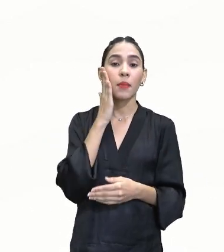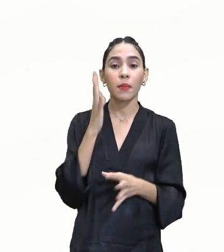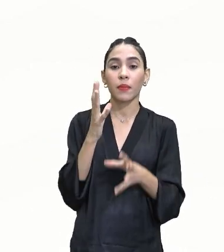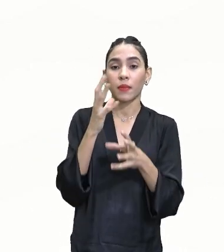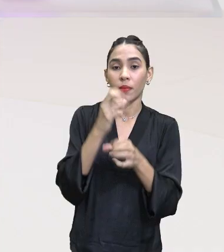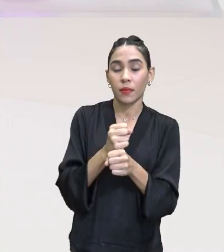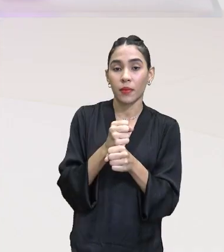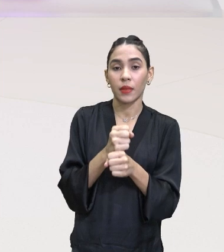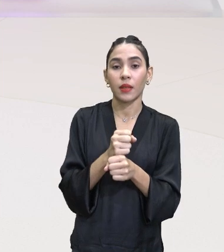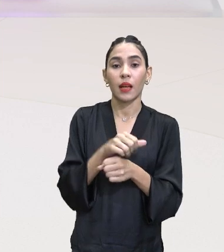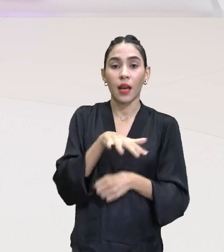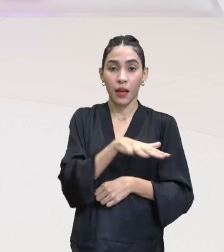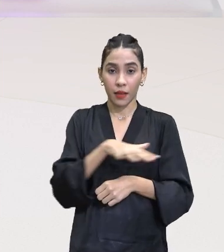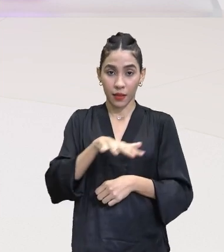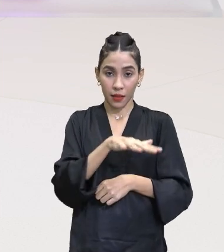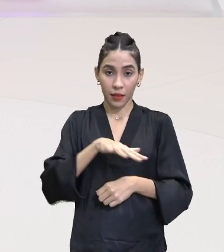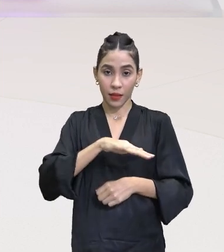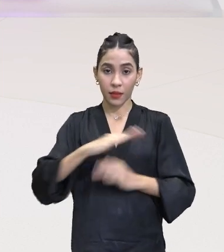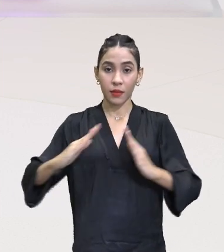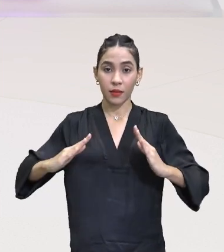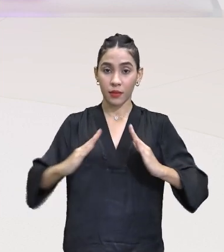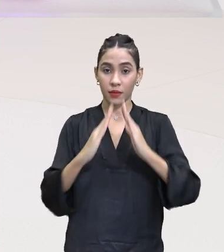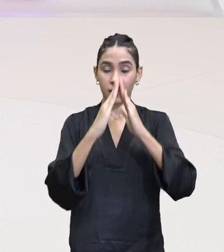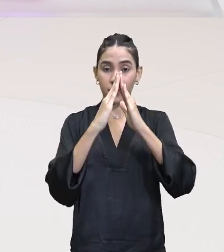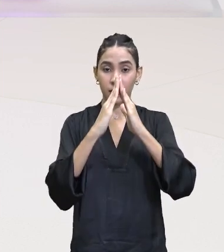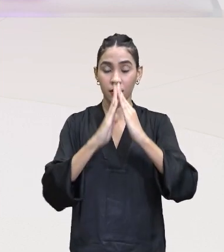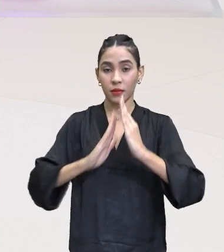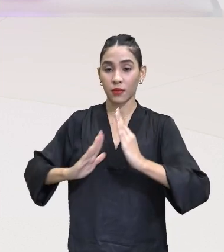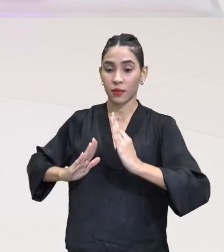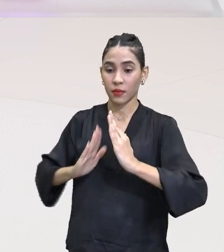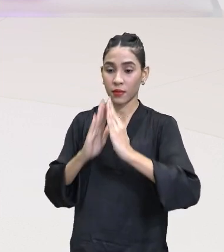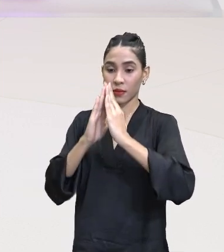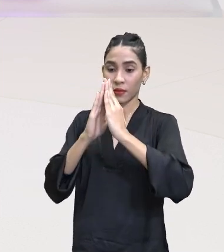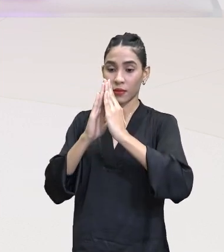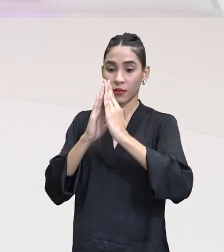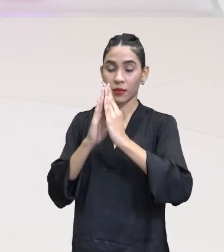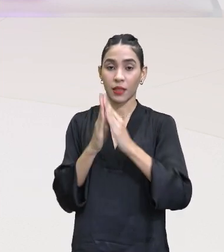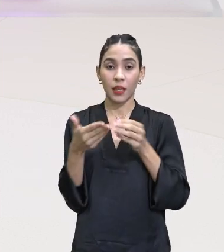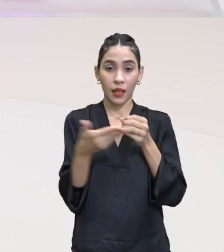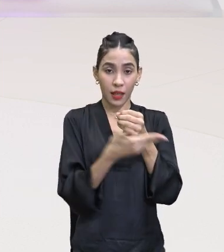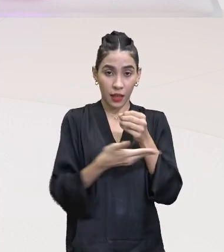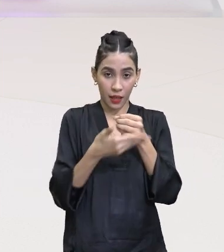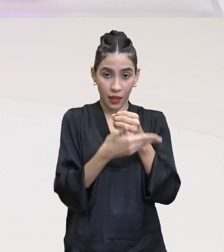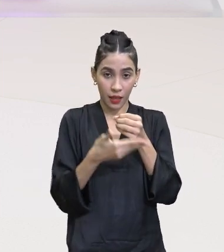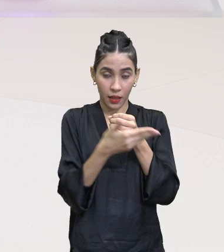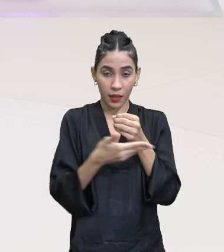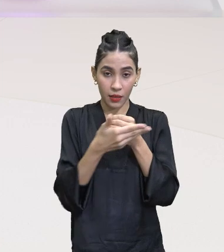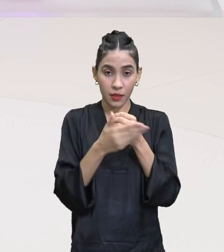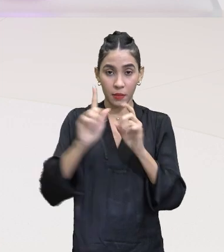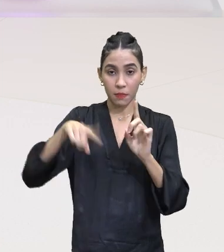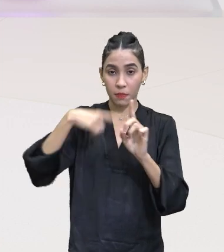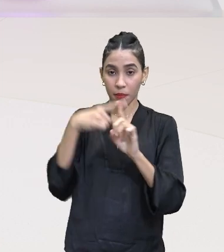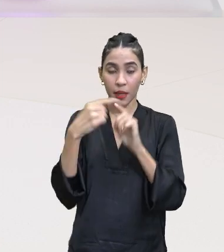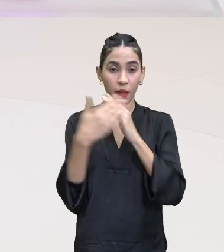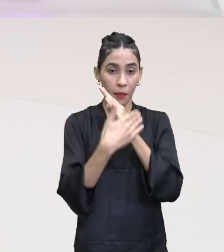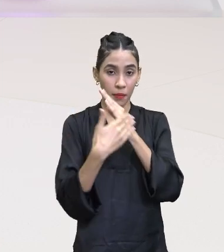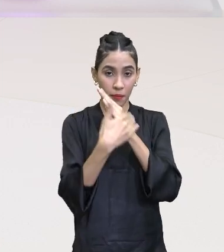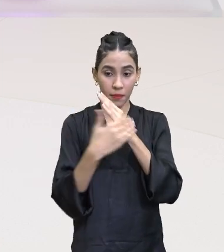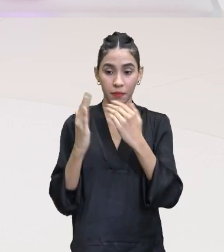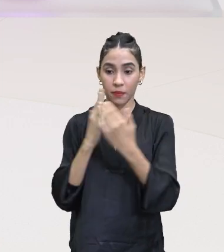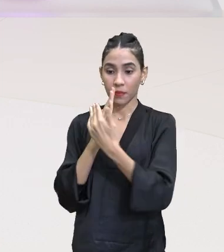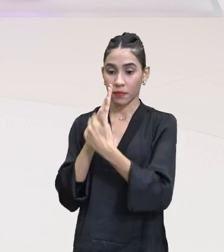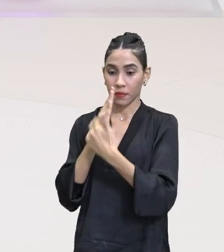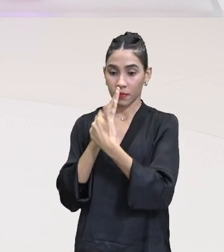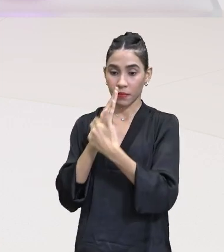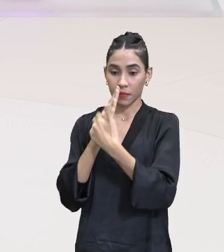calcular a área, tá? De uma pirâmide, que é a área da base, mais as áreas laterais, que